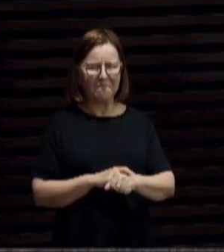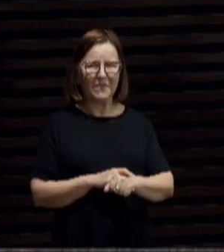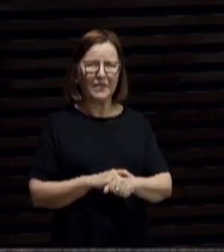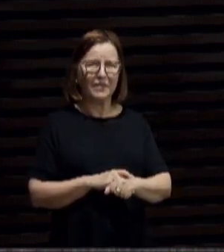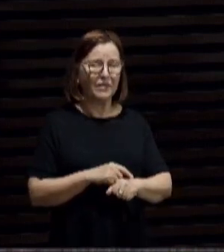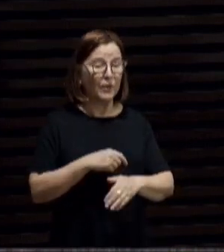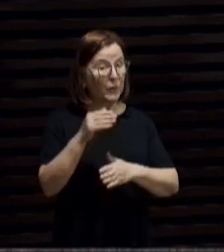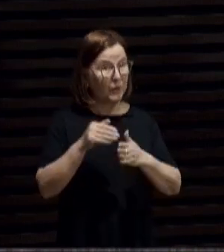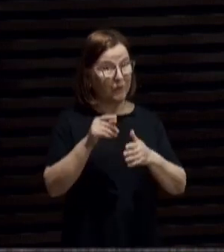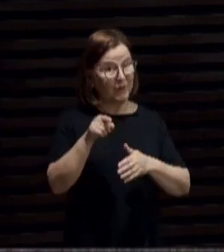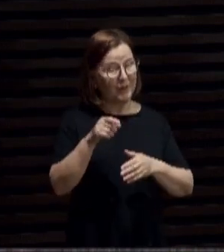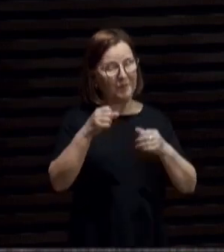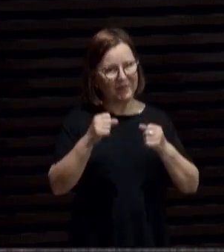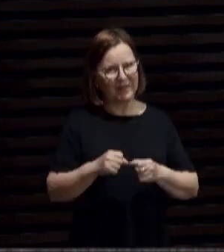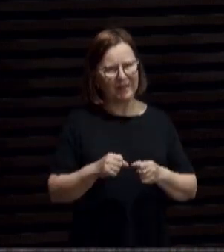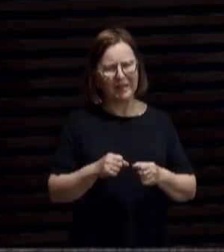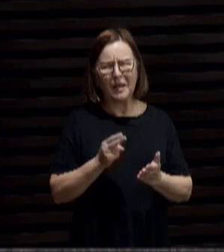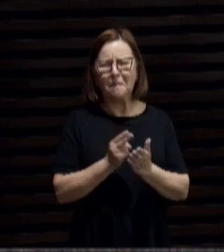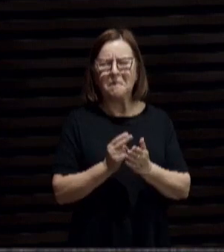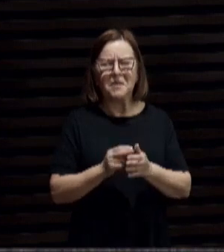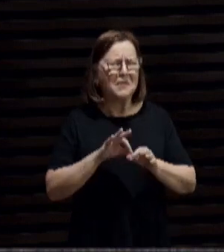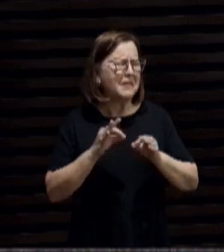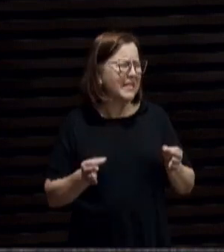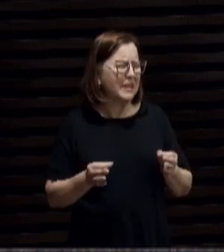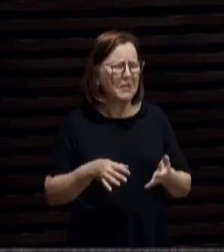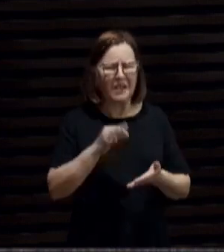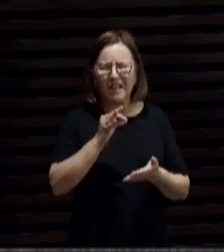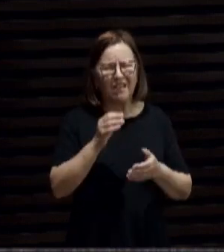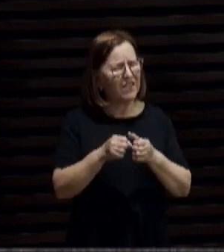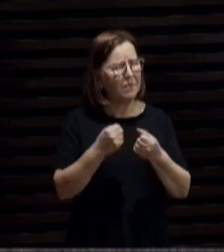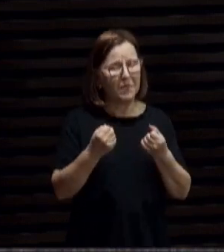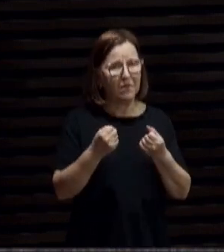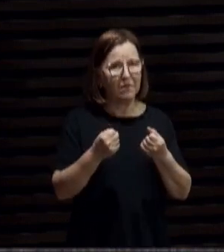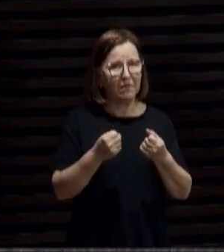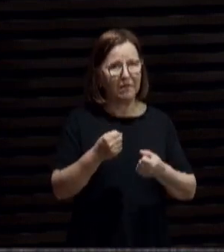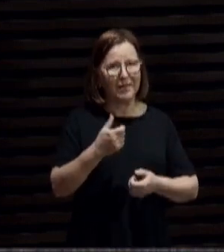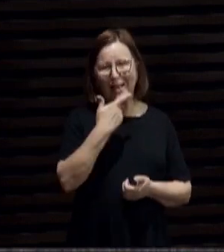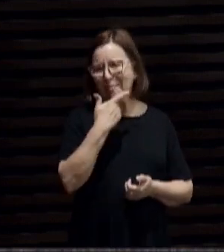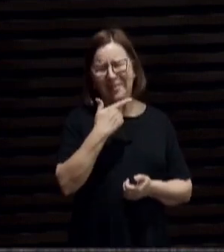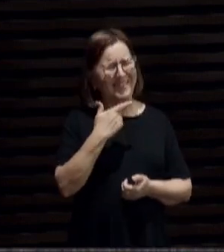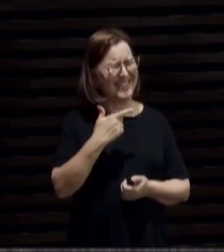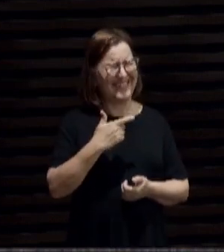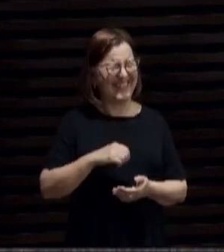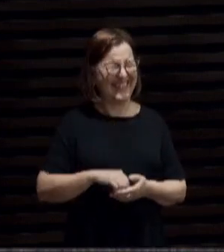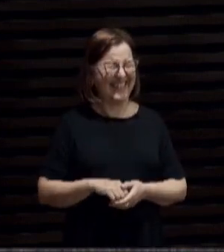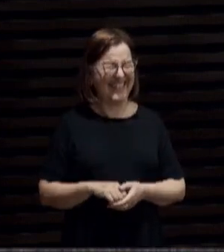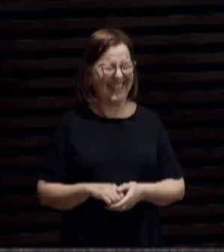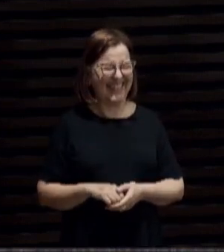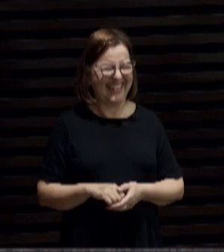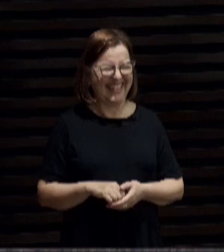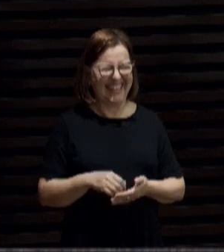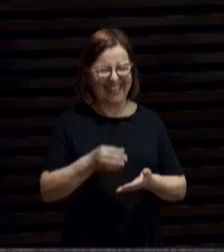Mais simples que for, um café com pão. Bolacha não. Vai, café com